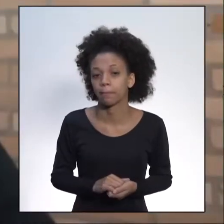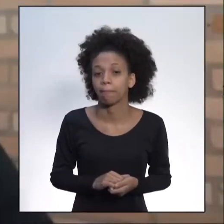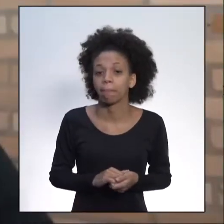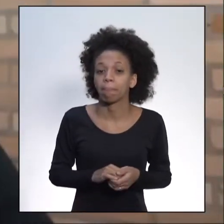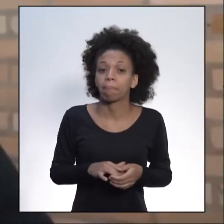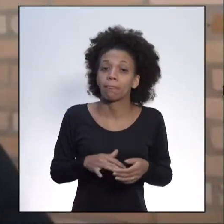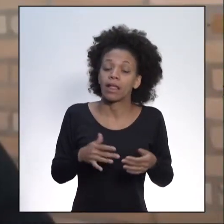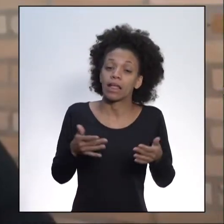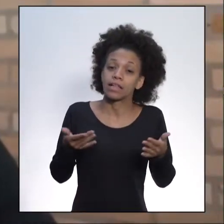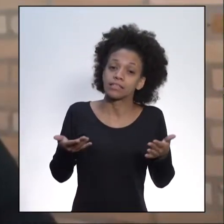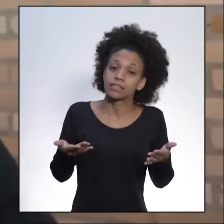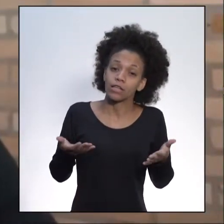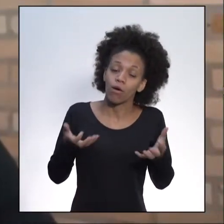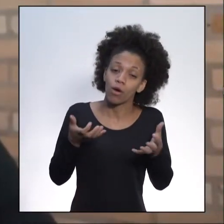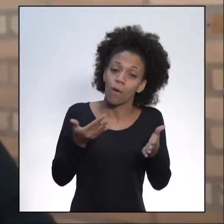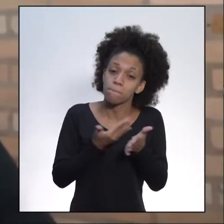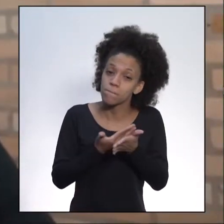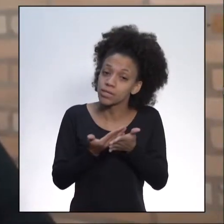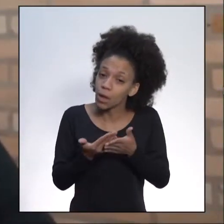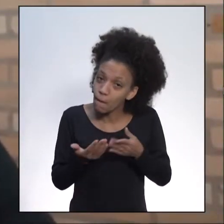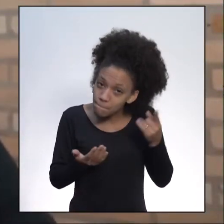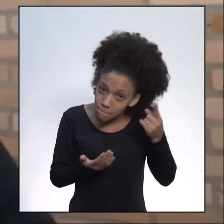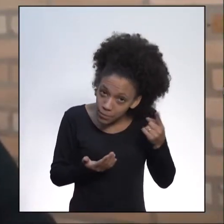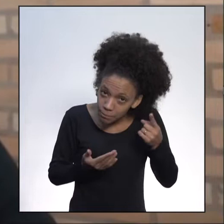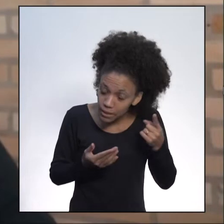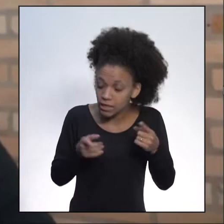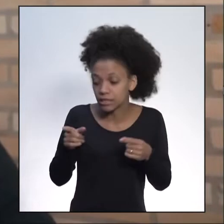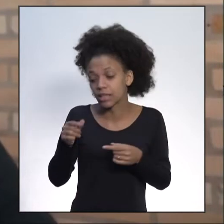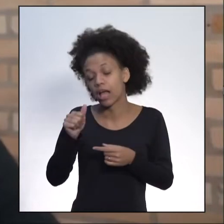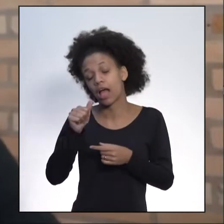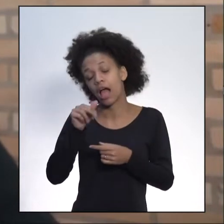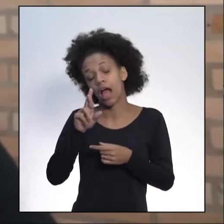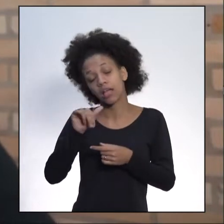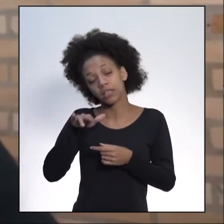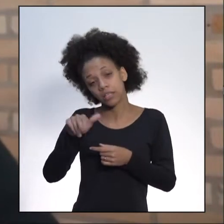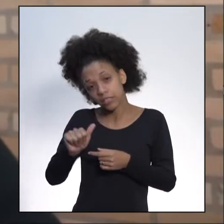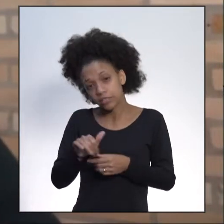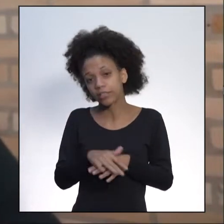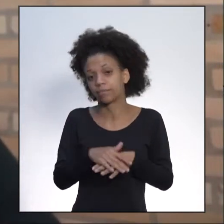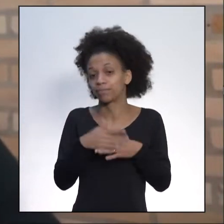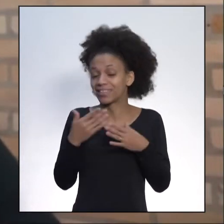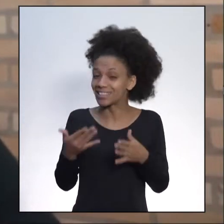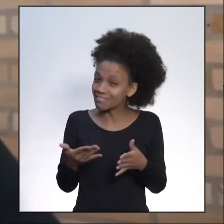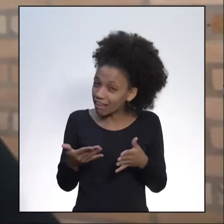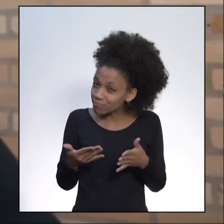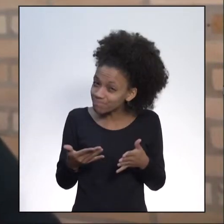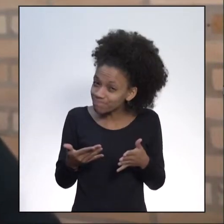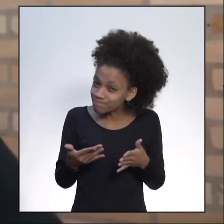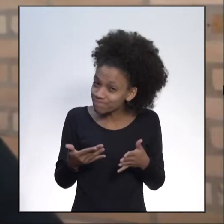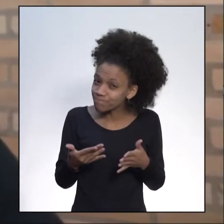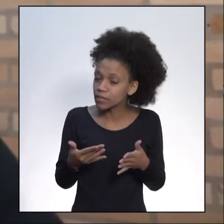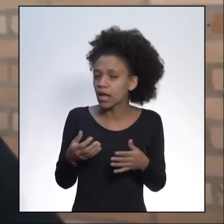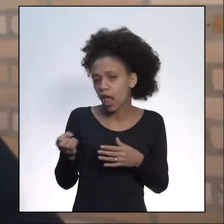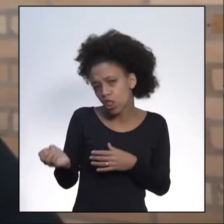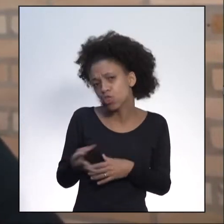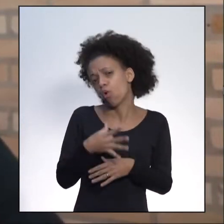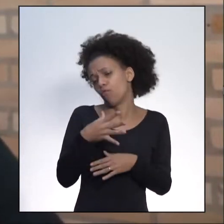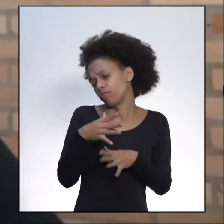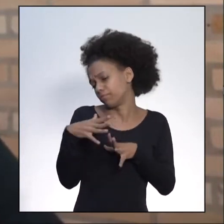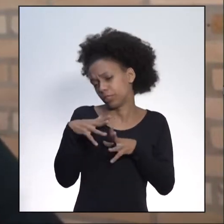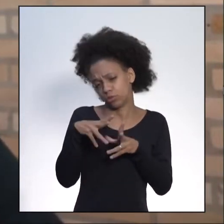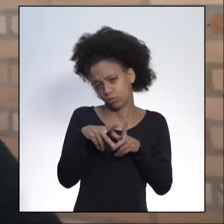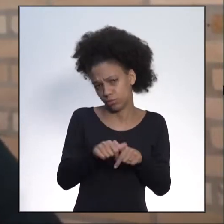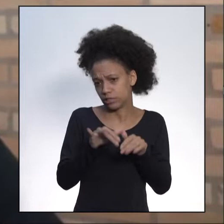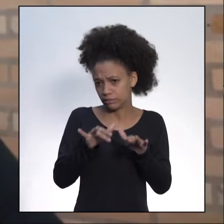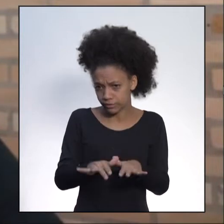Acho que eu quero começar primeiro pela consideração da Ariana, né? A gente tem que considerar que esse é um momento de novidade para todos. Então,